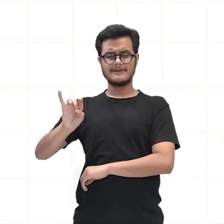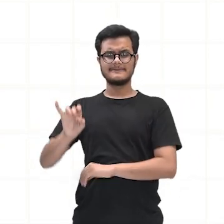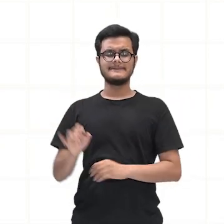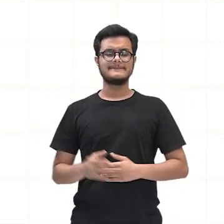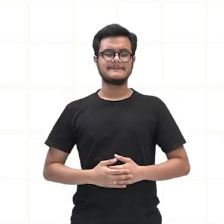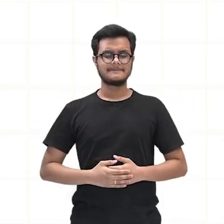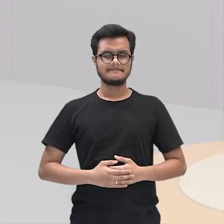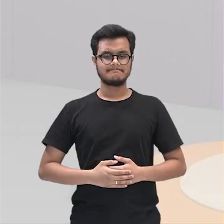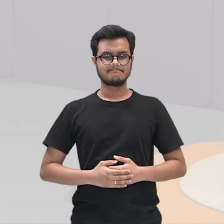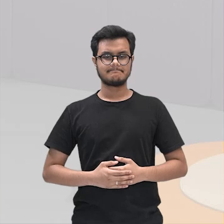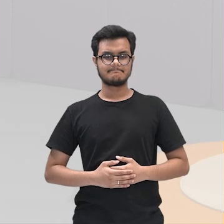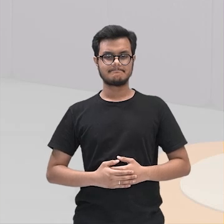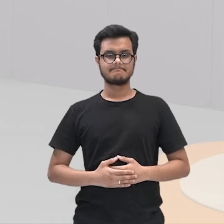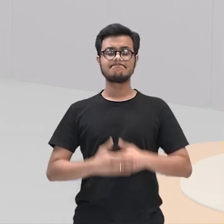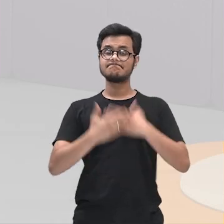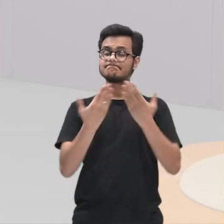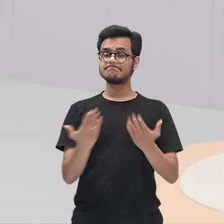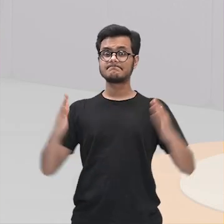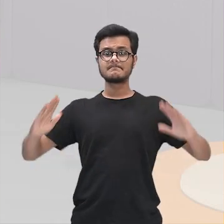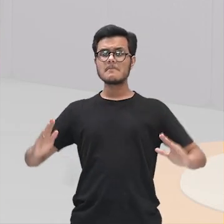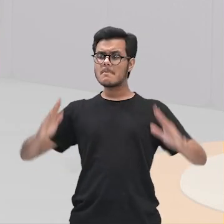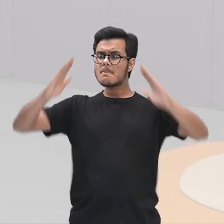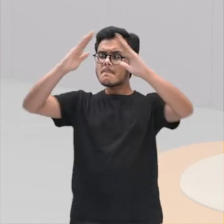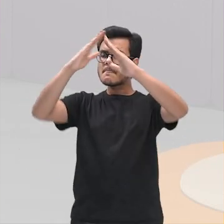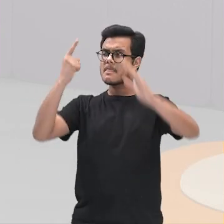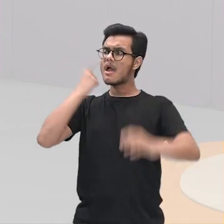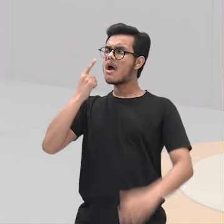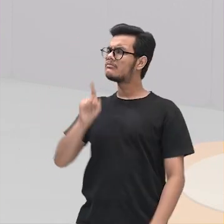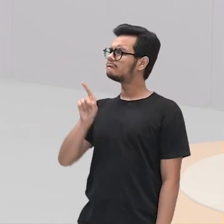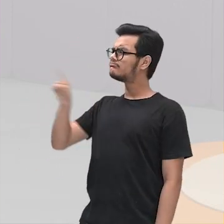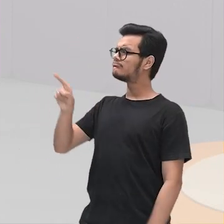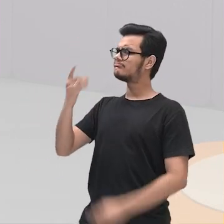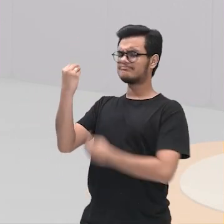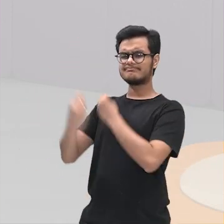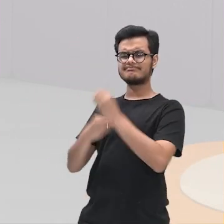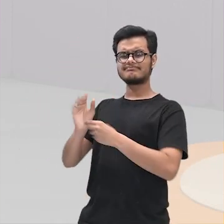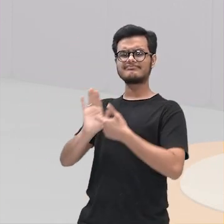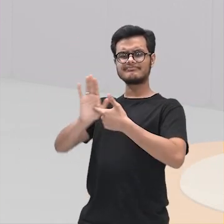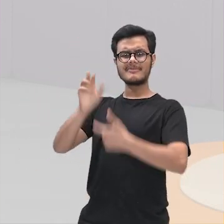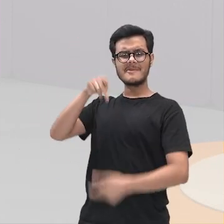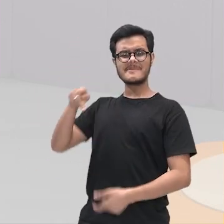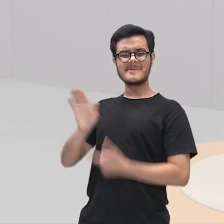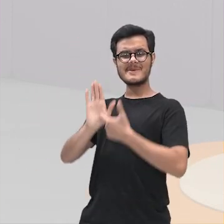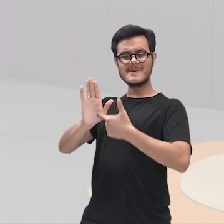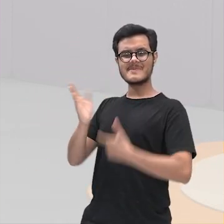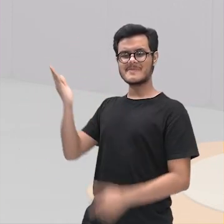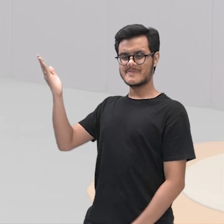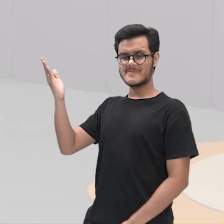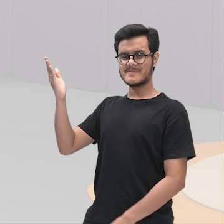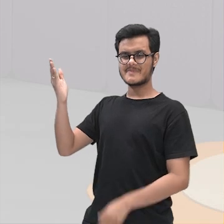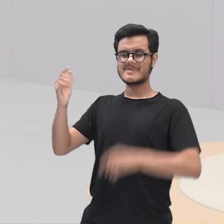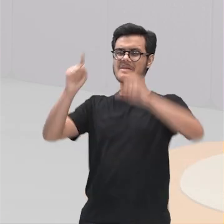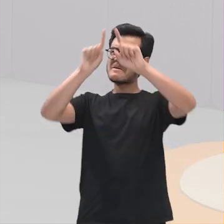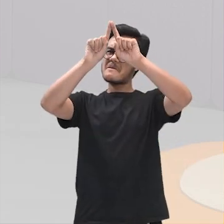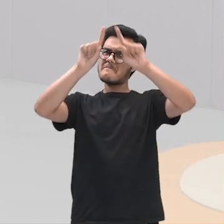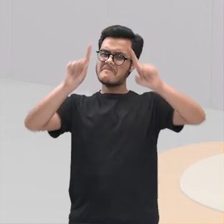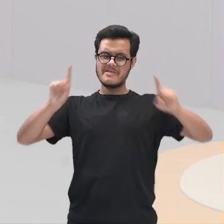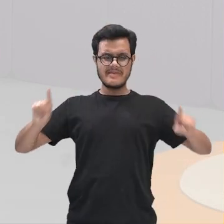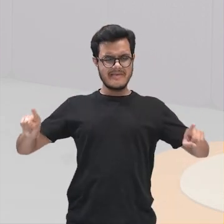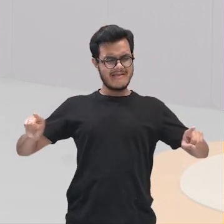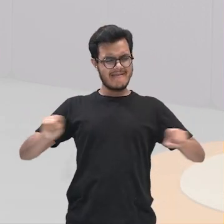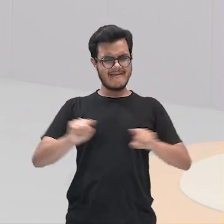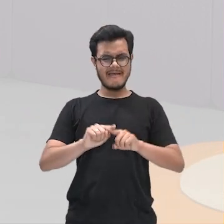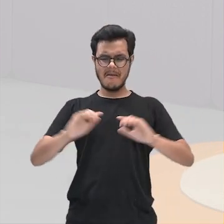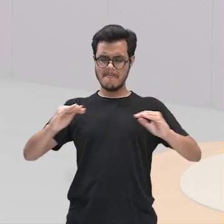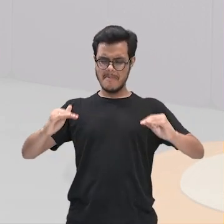só, vamos dar uma olhadinha aqui no mapa que o professor trouxe para vocês, numa pirâmide, mapa não, uma pirâmide